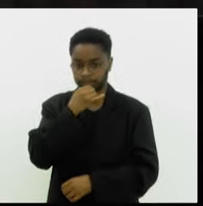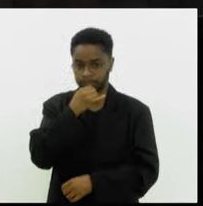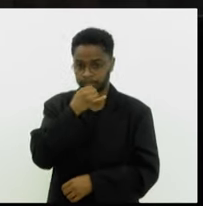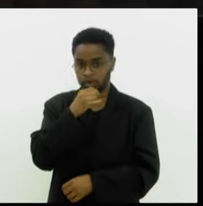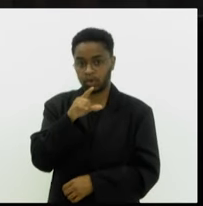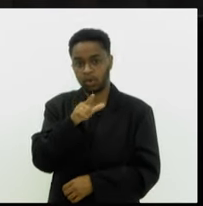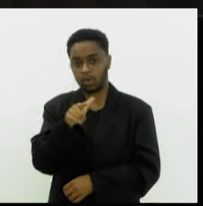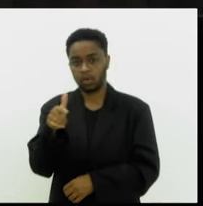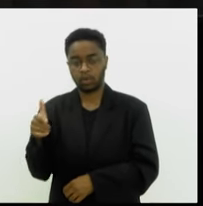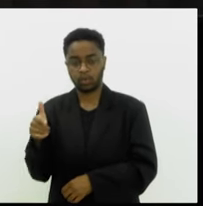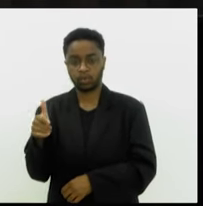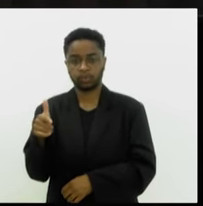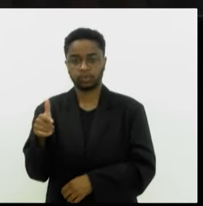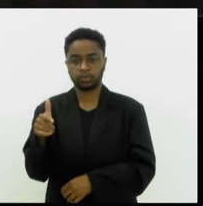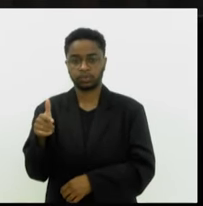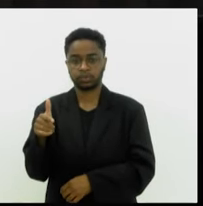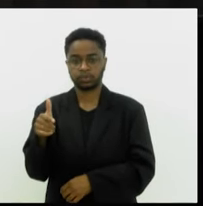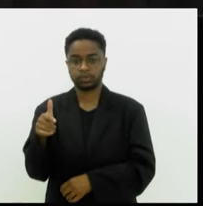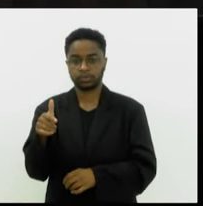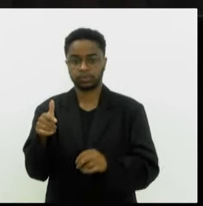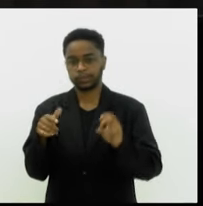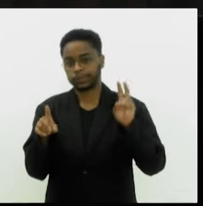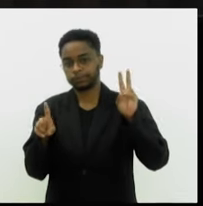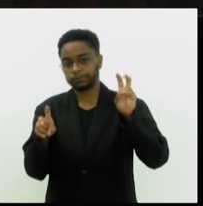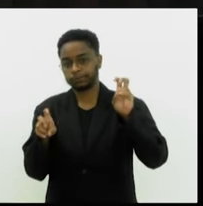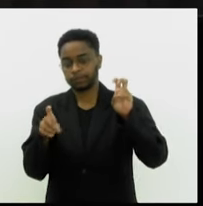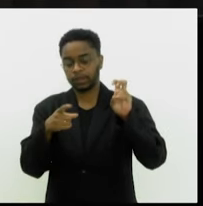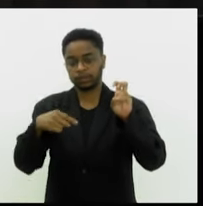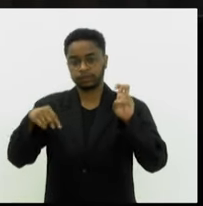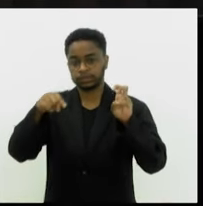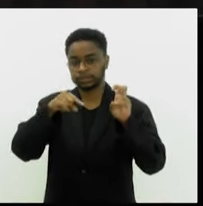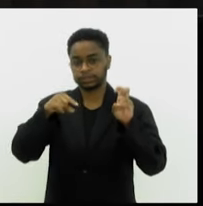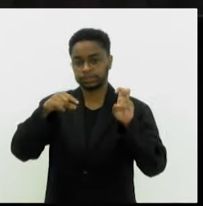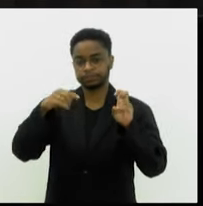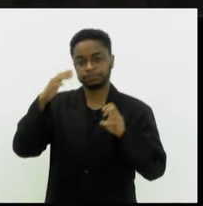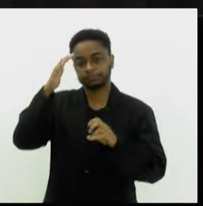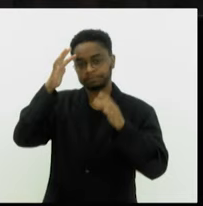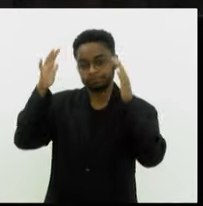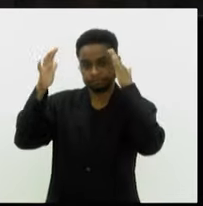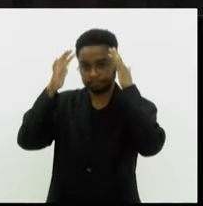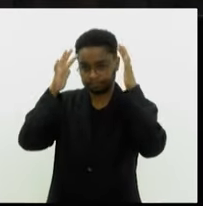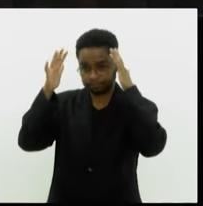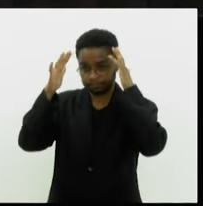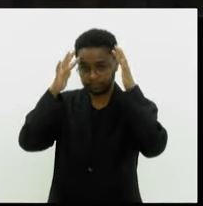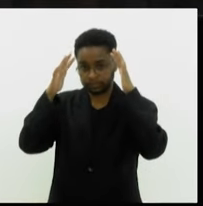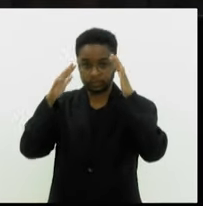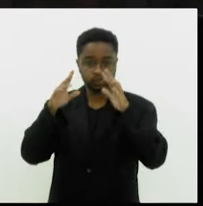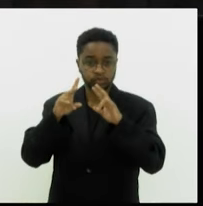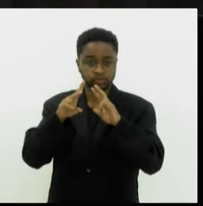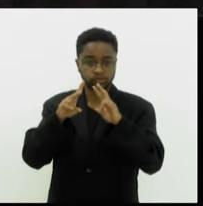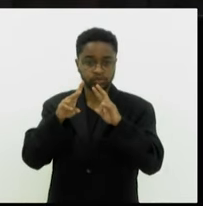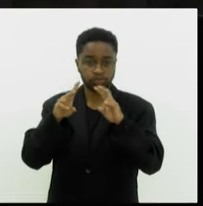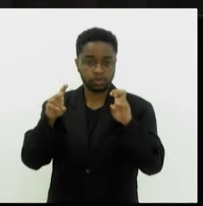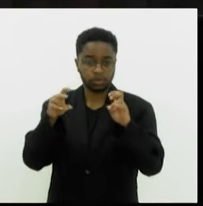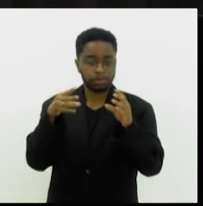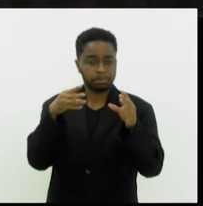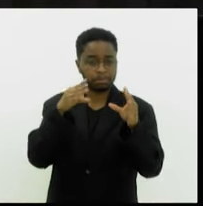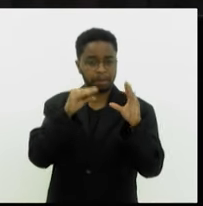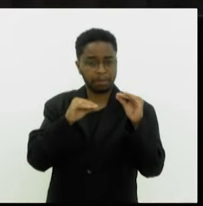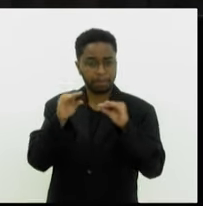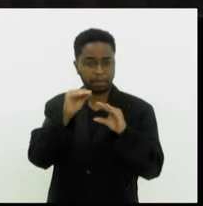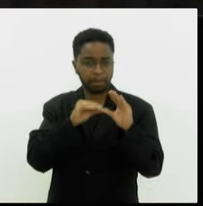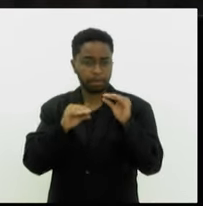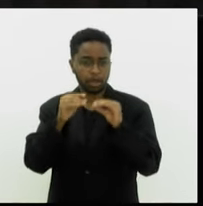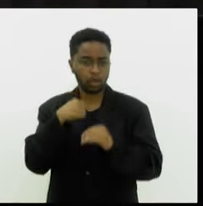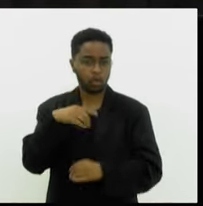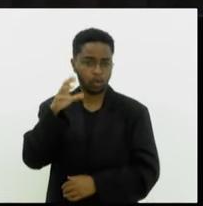passagem só para vocês meditarem nesses bafafás que eu estou ouvindo por aí, em